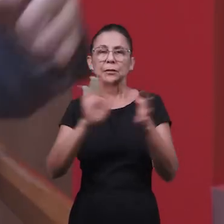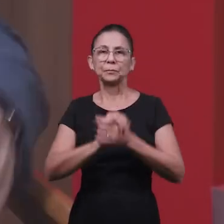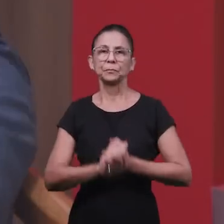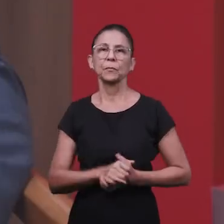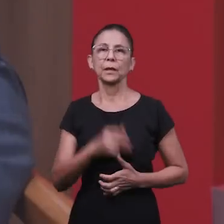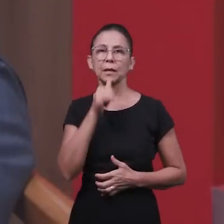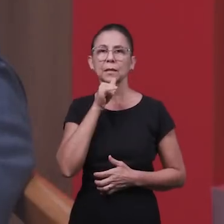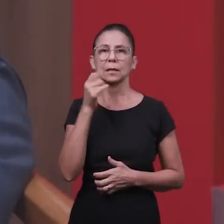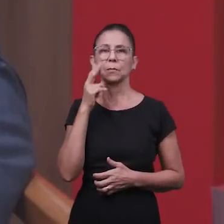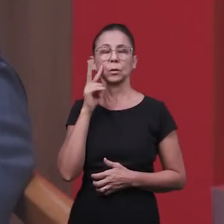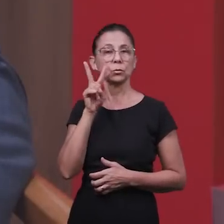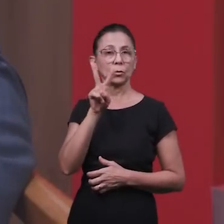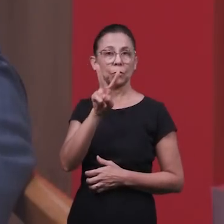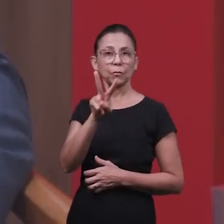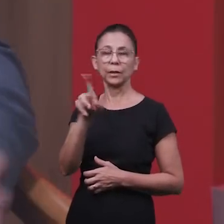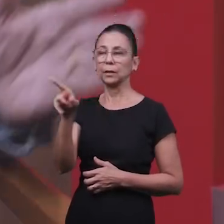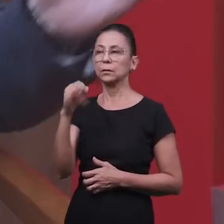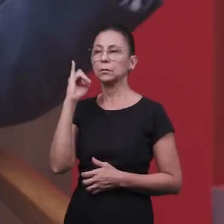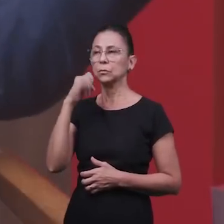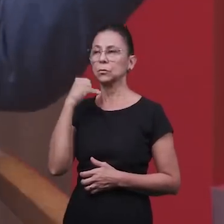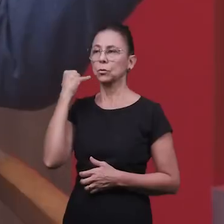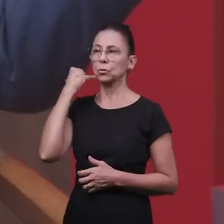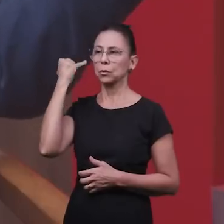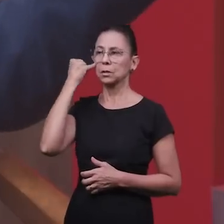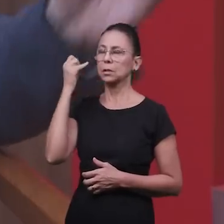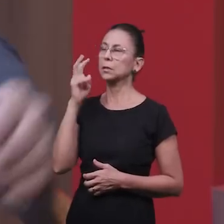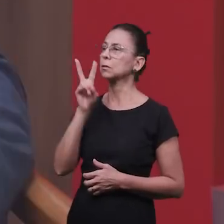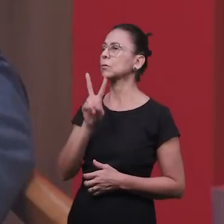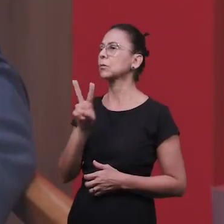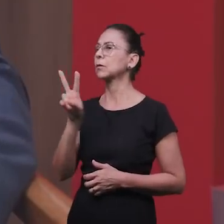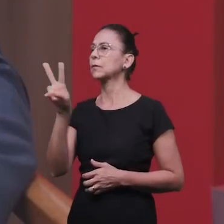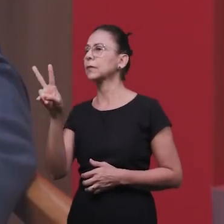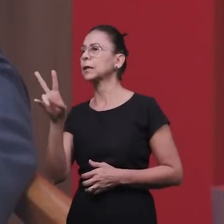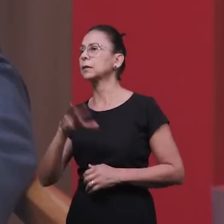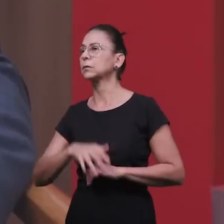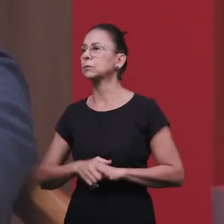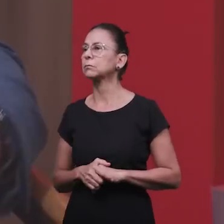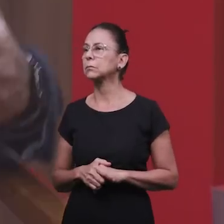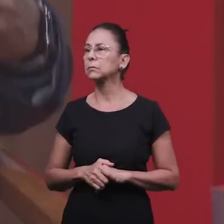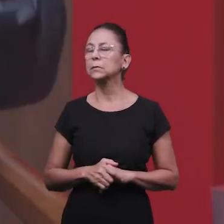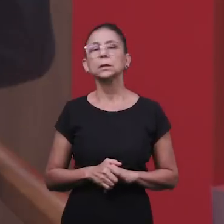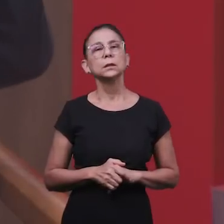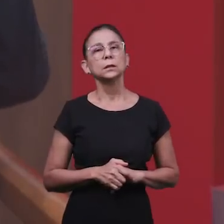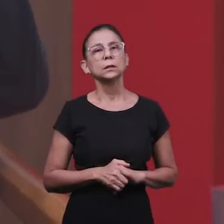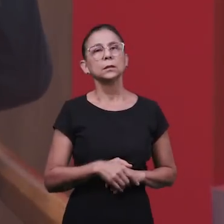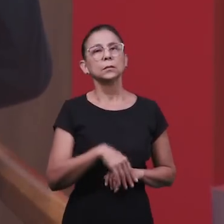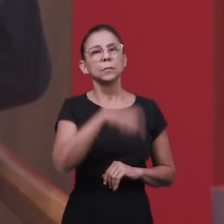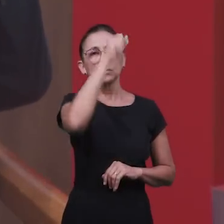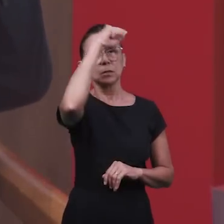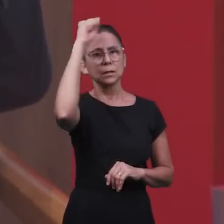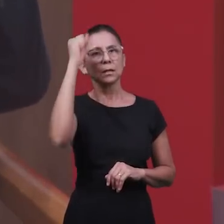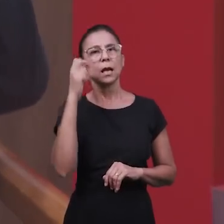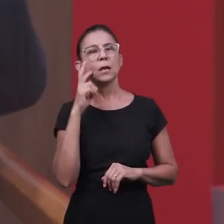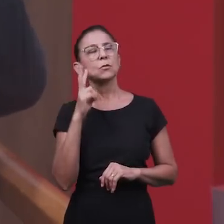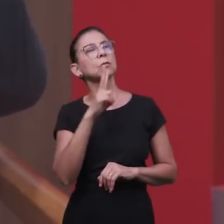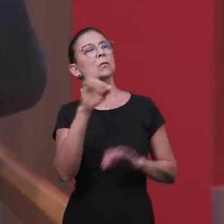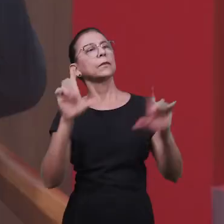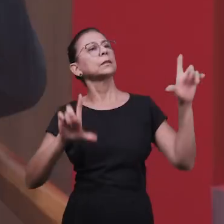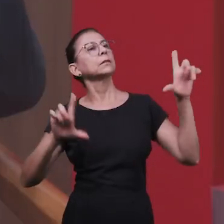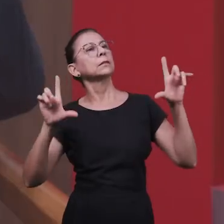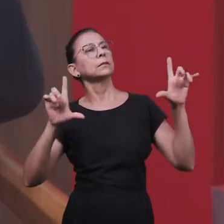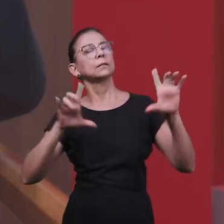a face do Josias, a face do Sérgio pela tela. Então, a face,